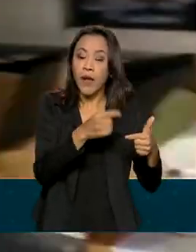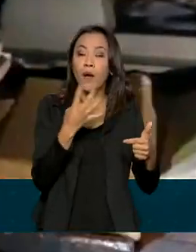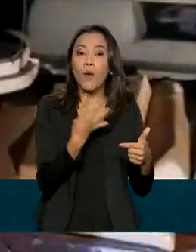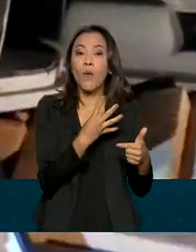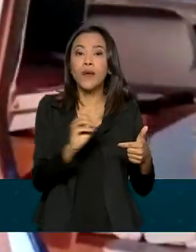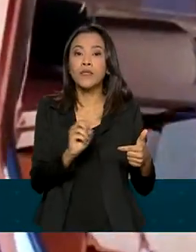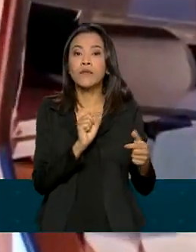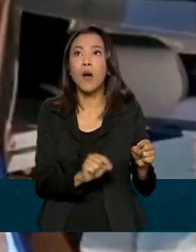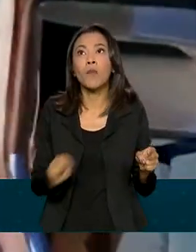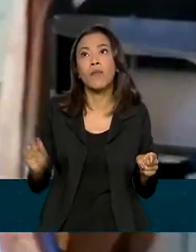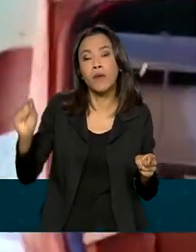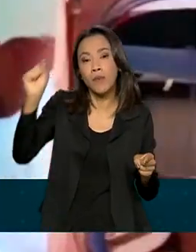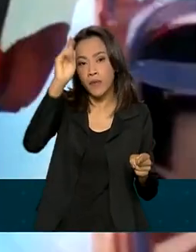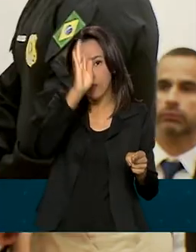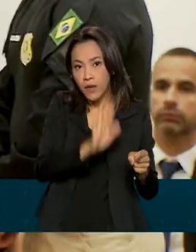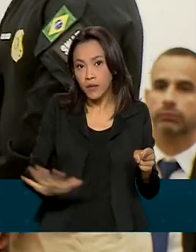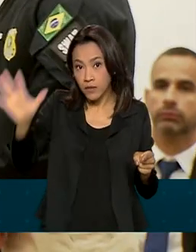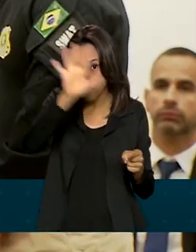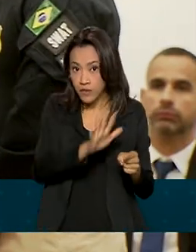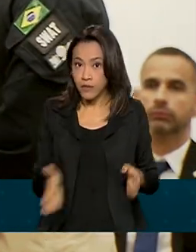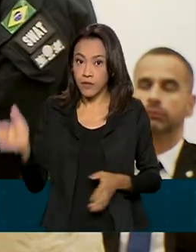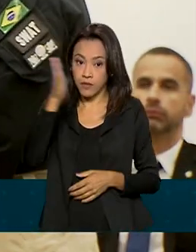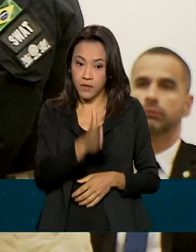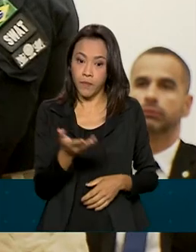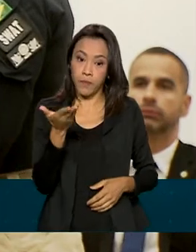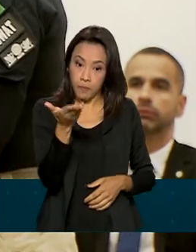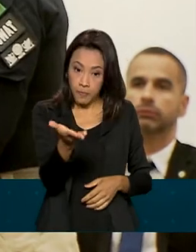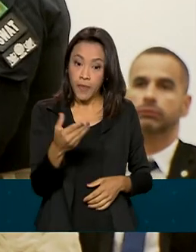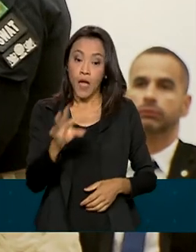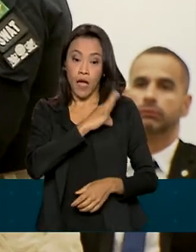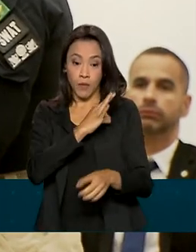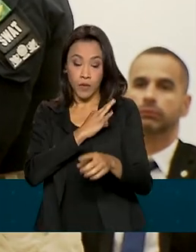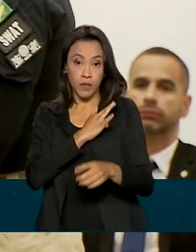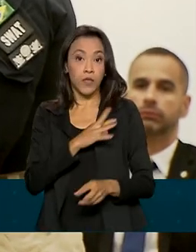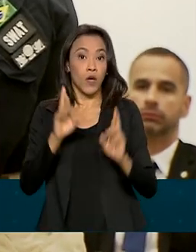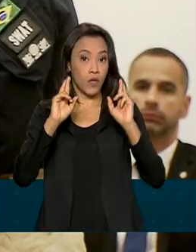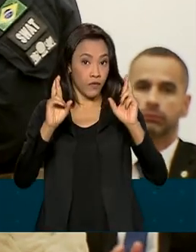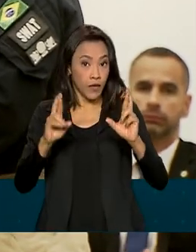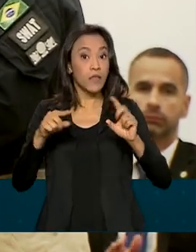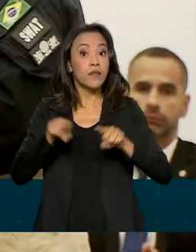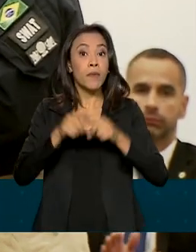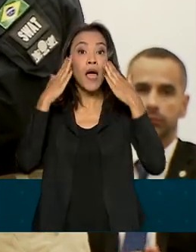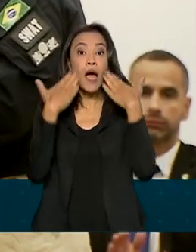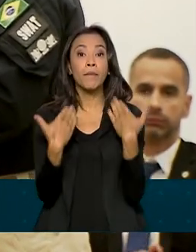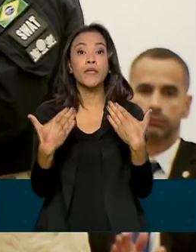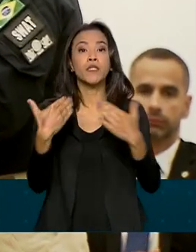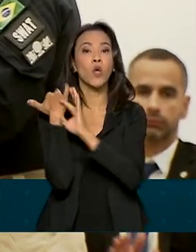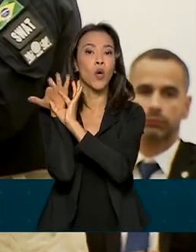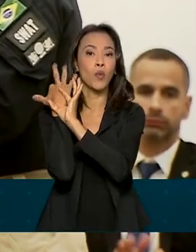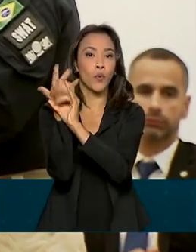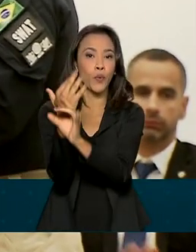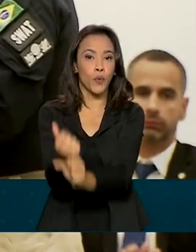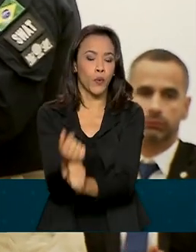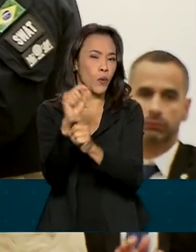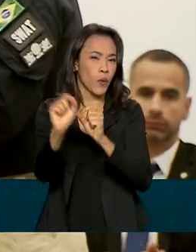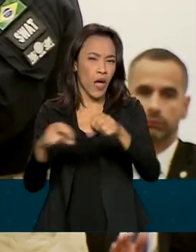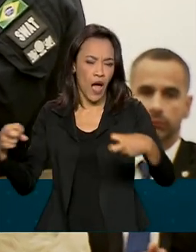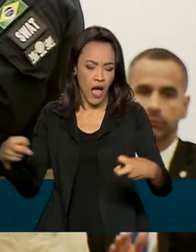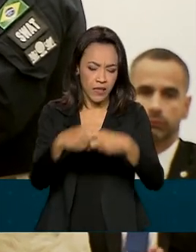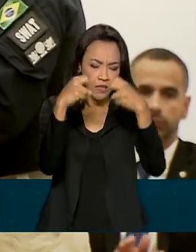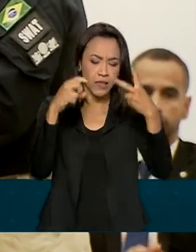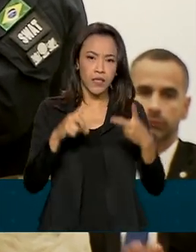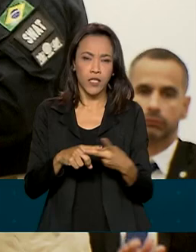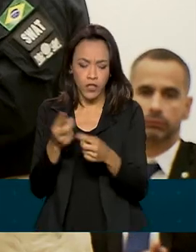nas unidades da PRF. A instituição ainda apresentou os dados dos acidentes, fiscalização